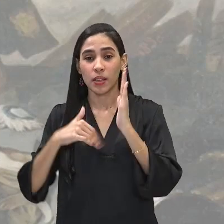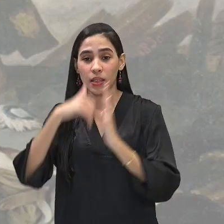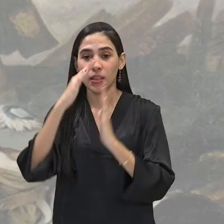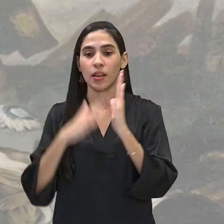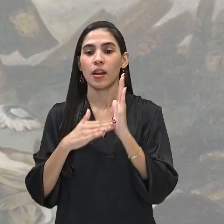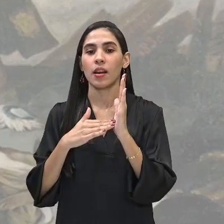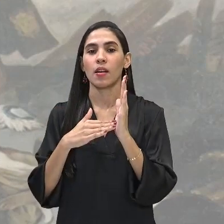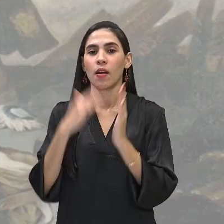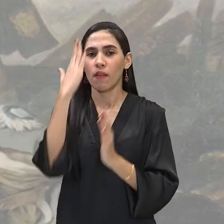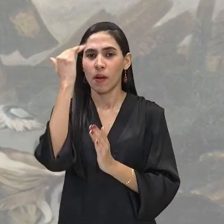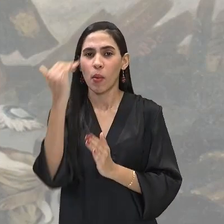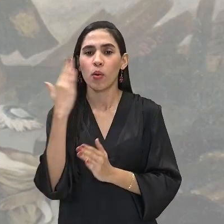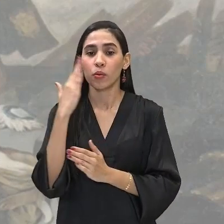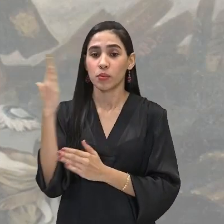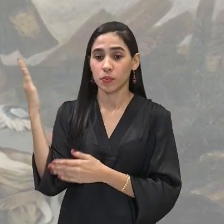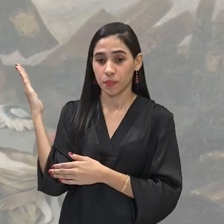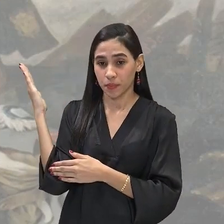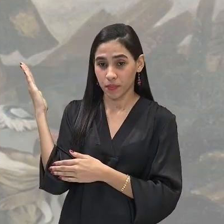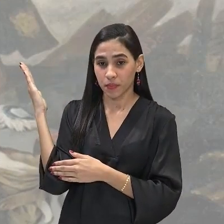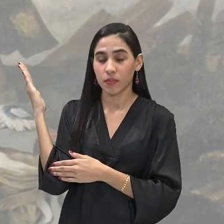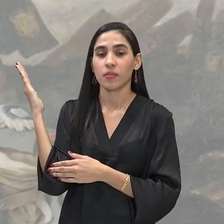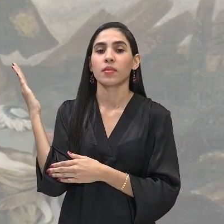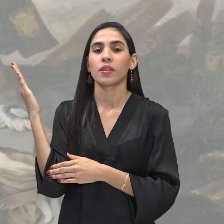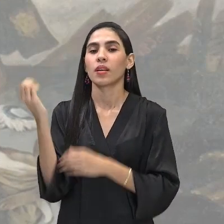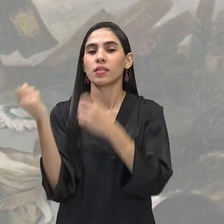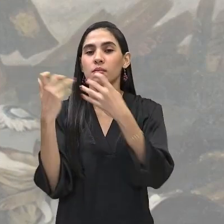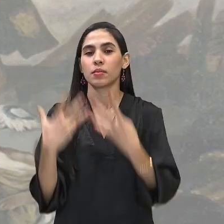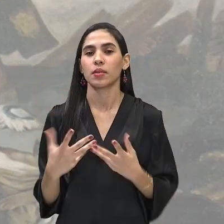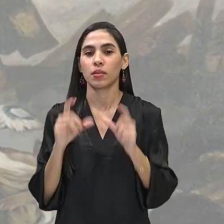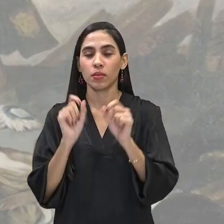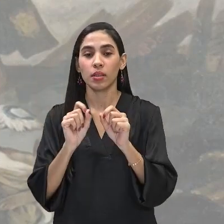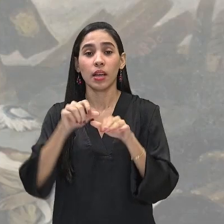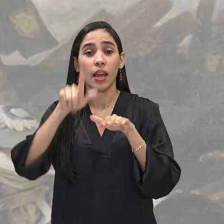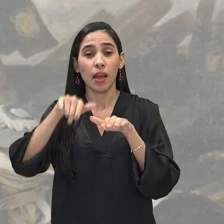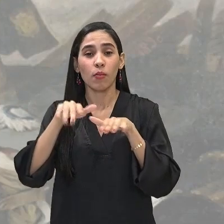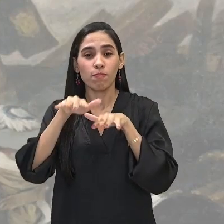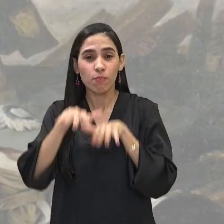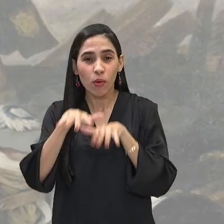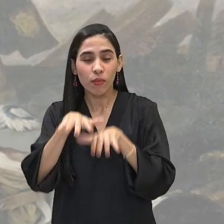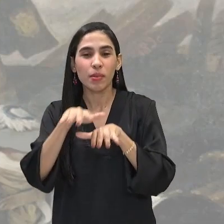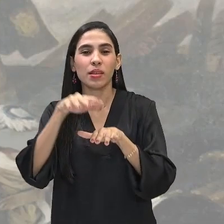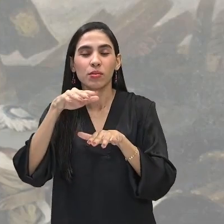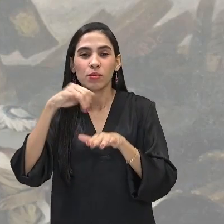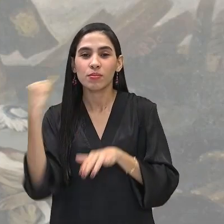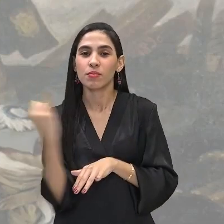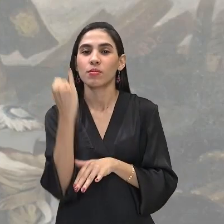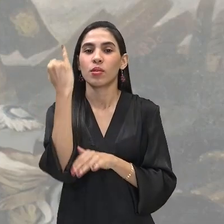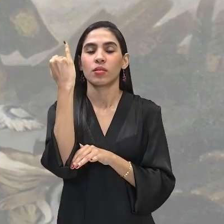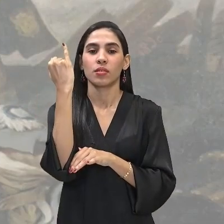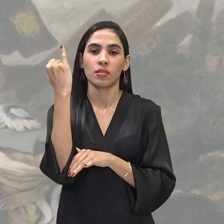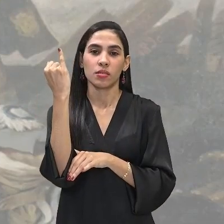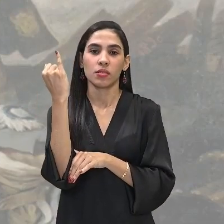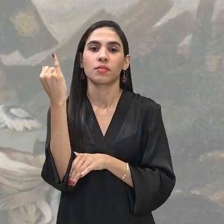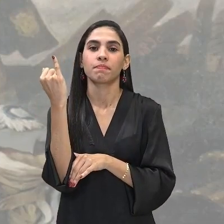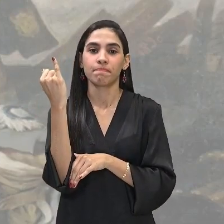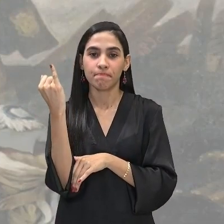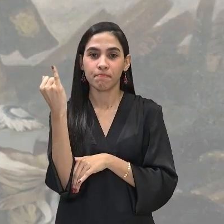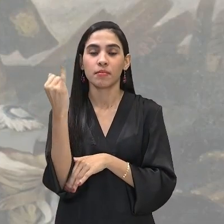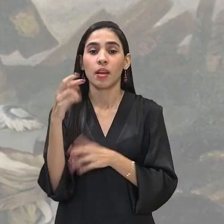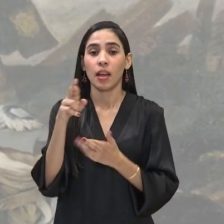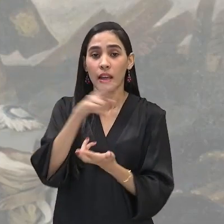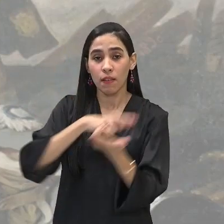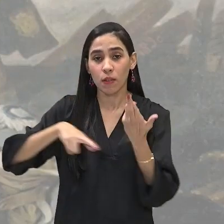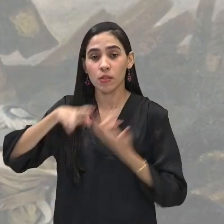Delacroix, que retrata um movimento crucial, da